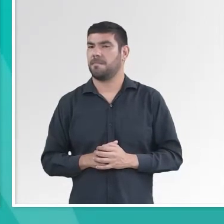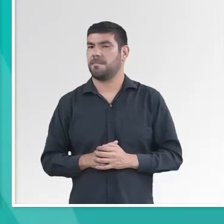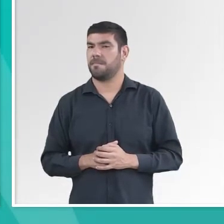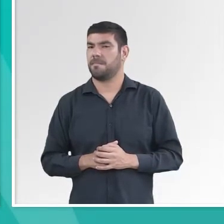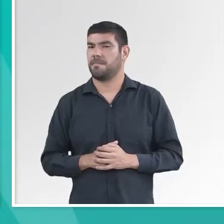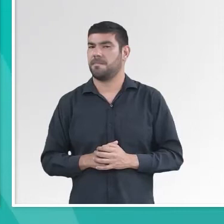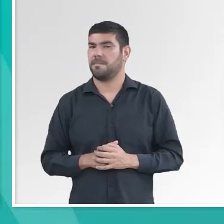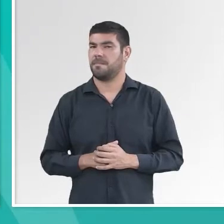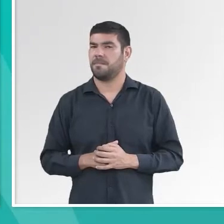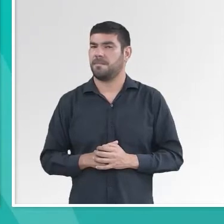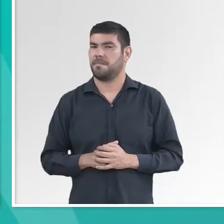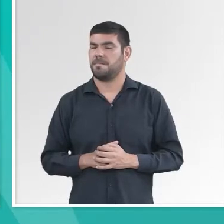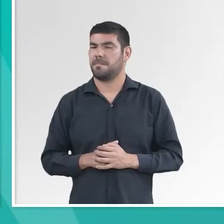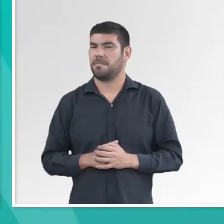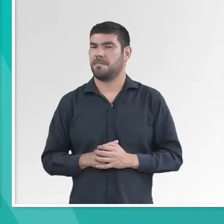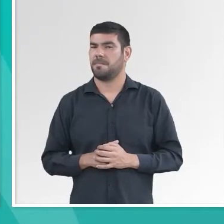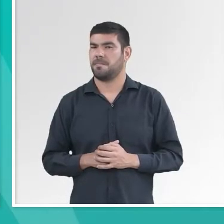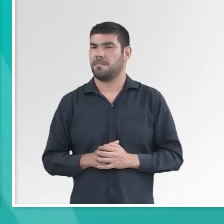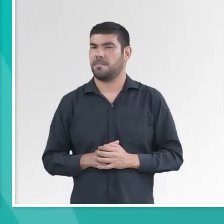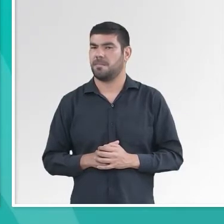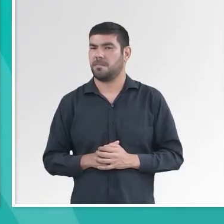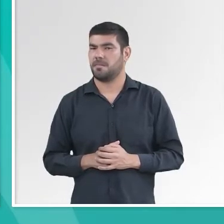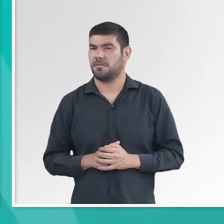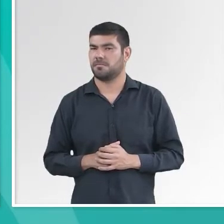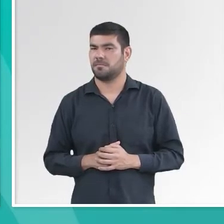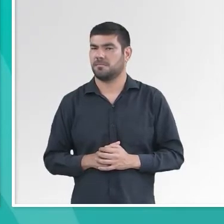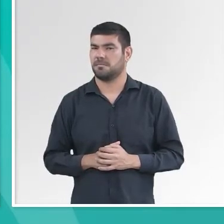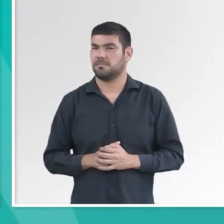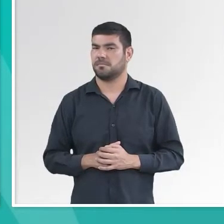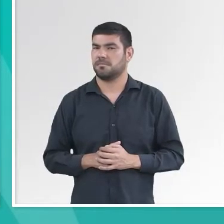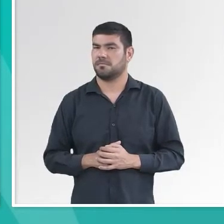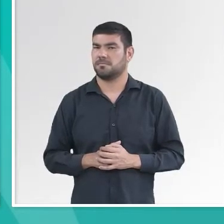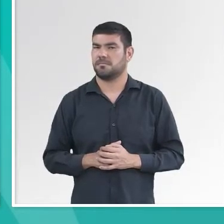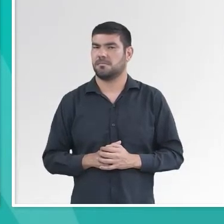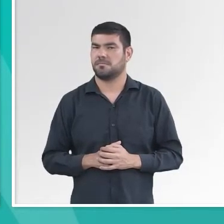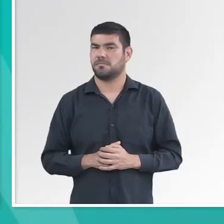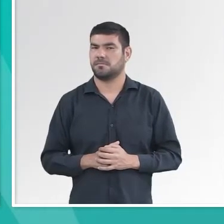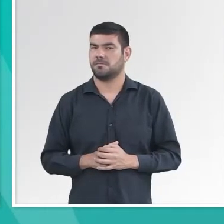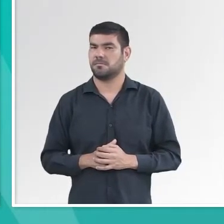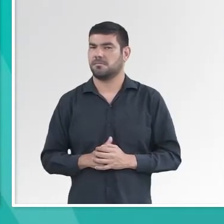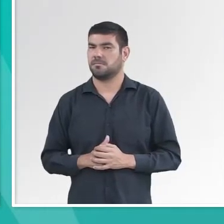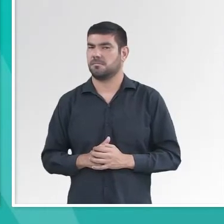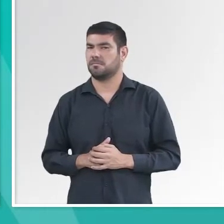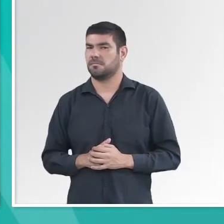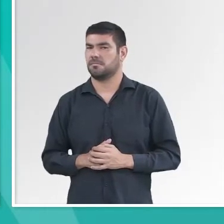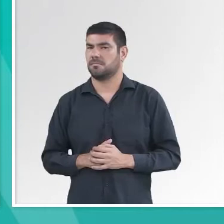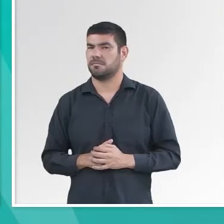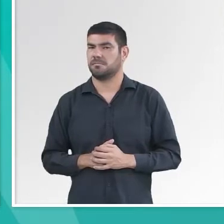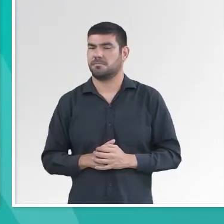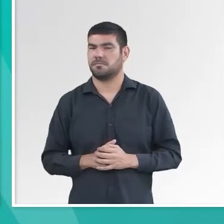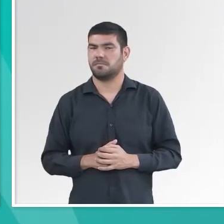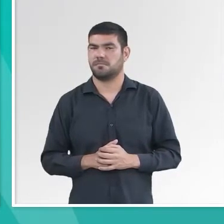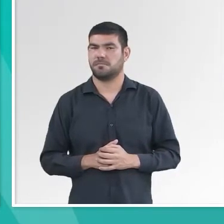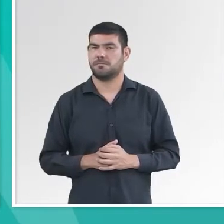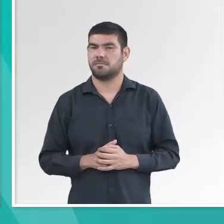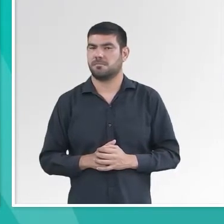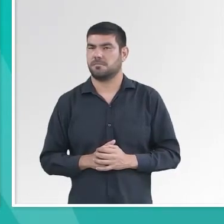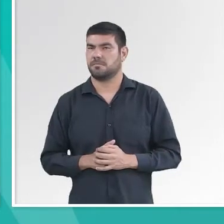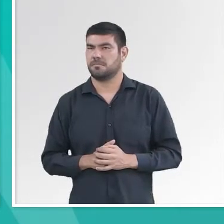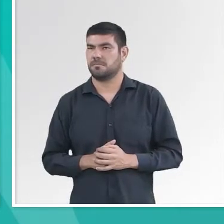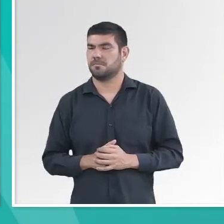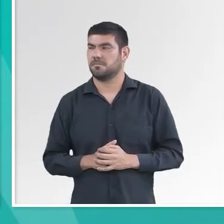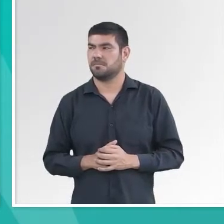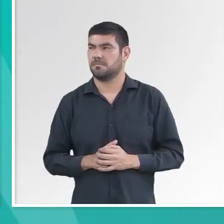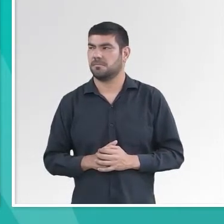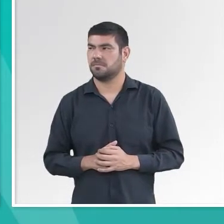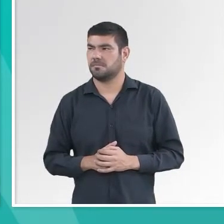Foi Esse, de 2018. Além de rir e refletir com as sátiras da marchinha tema da festa,